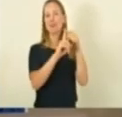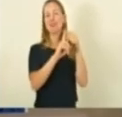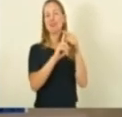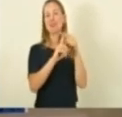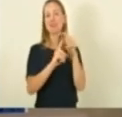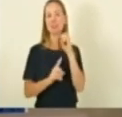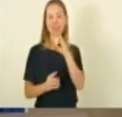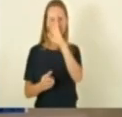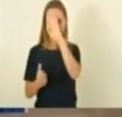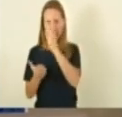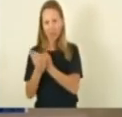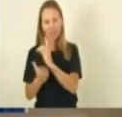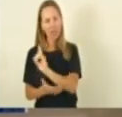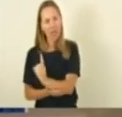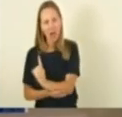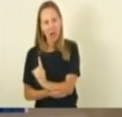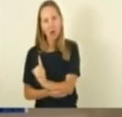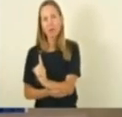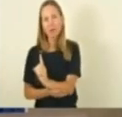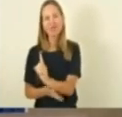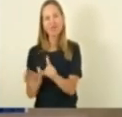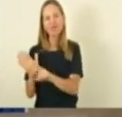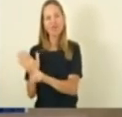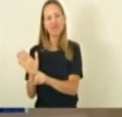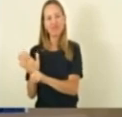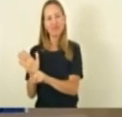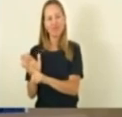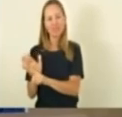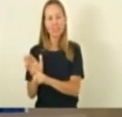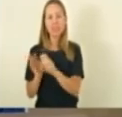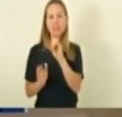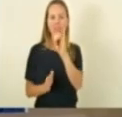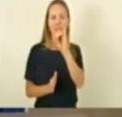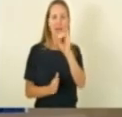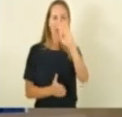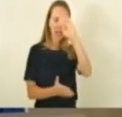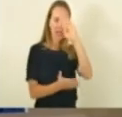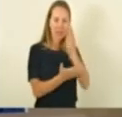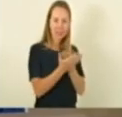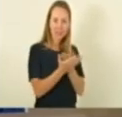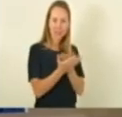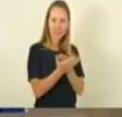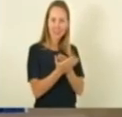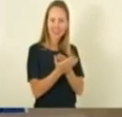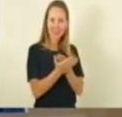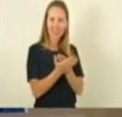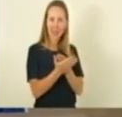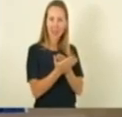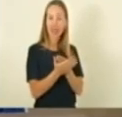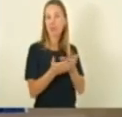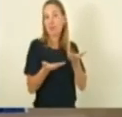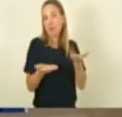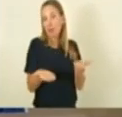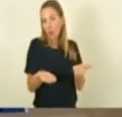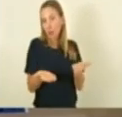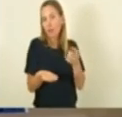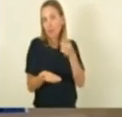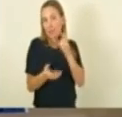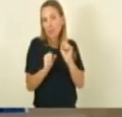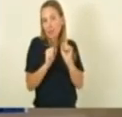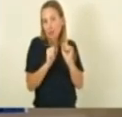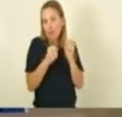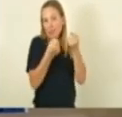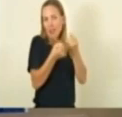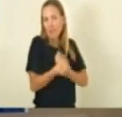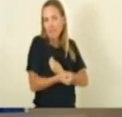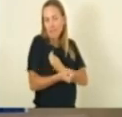não acreditar. Porque ele dizia assim, olha, se você acreditar, então você vai se esforçar